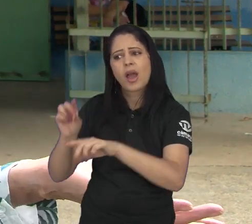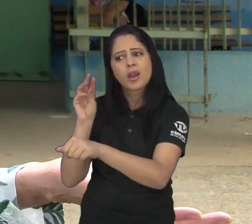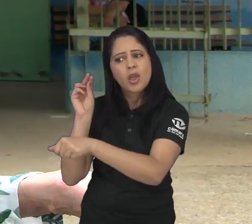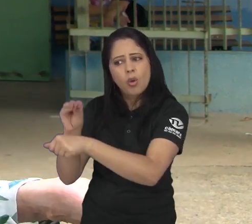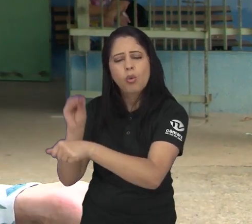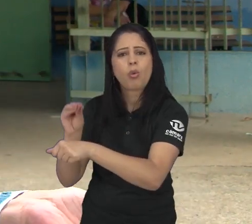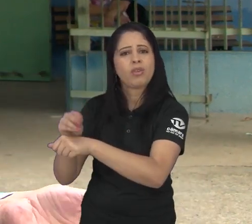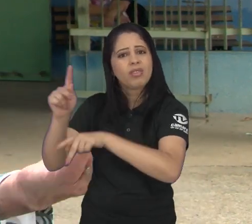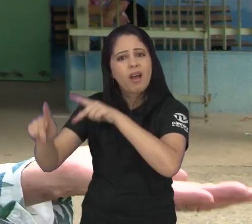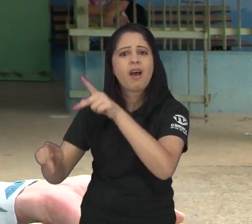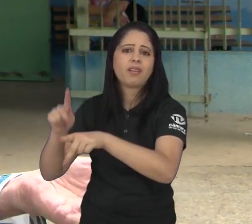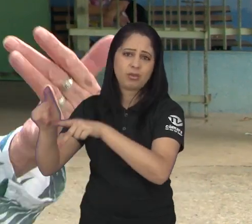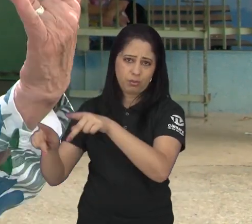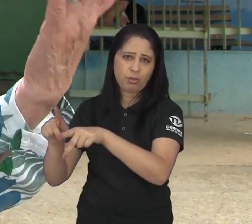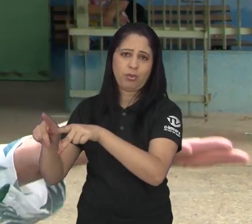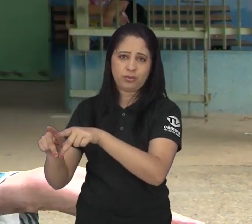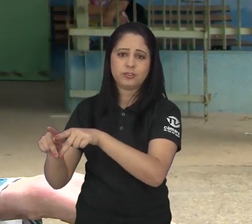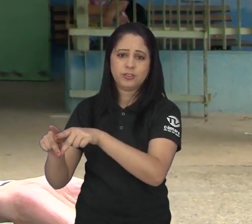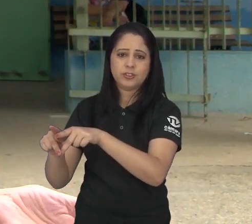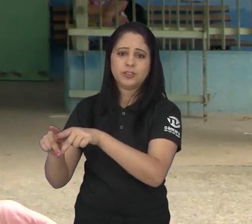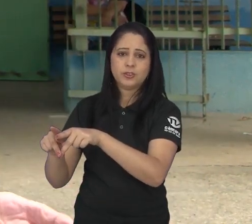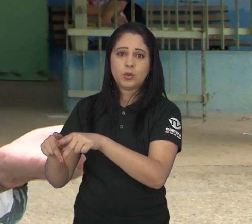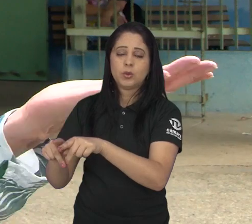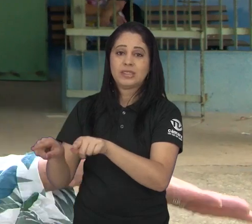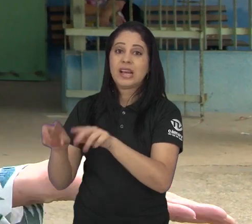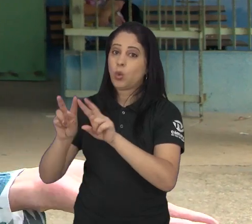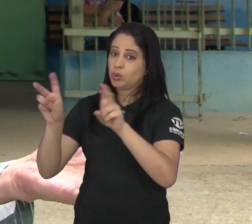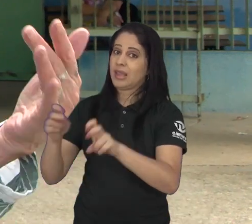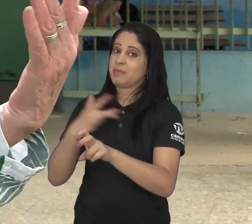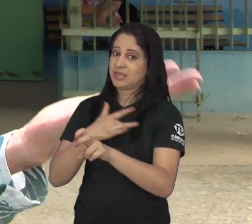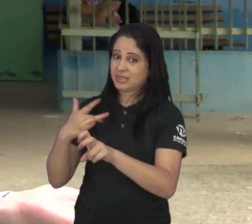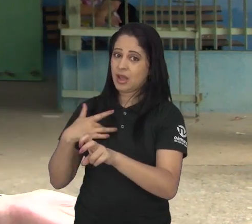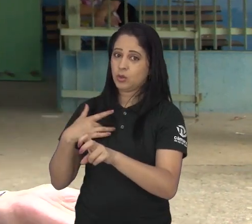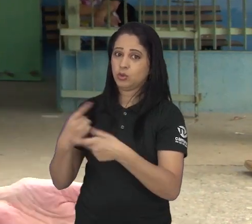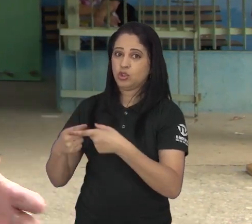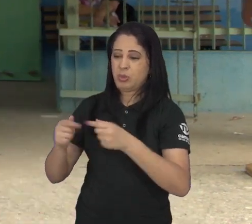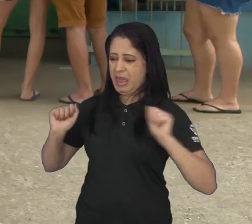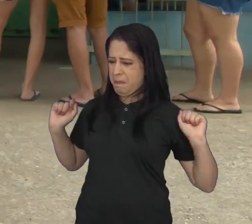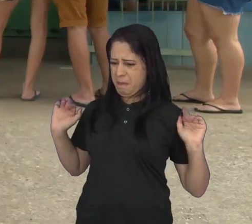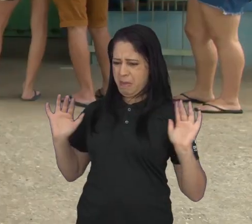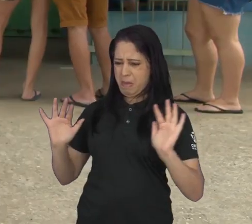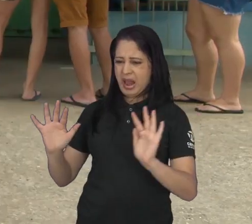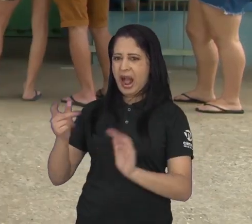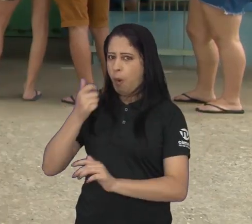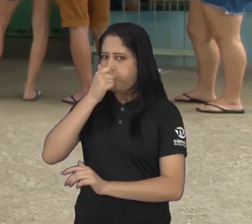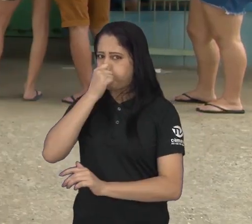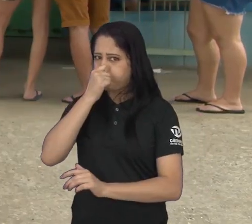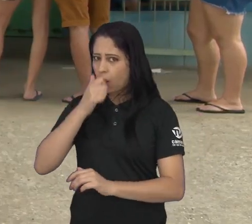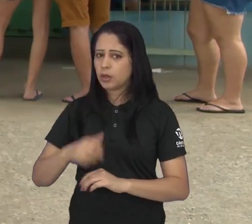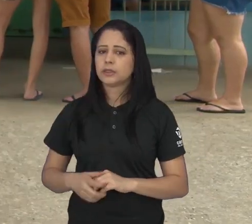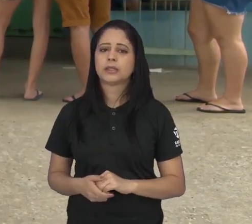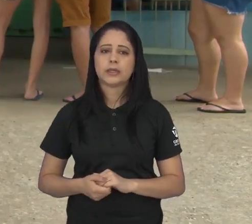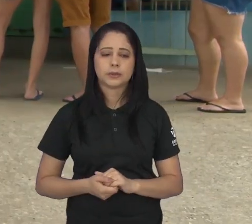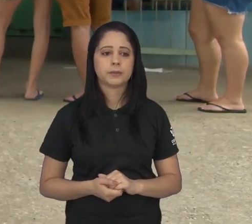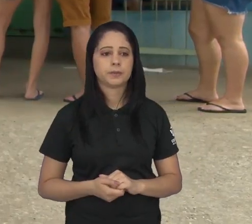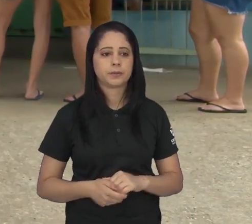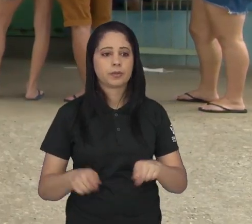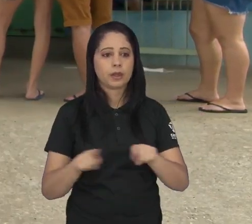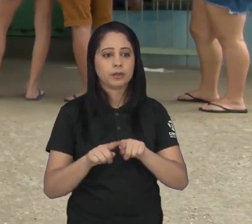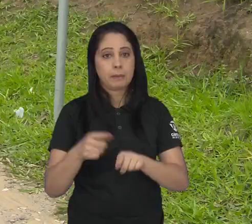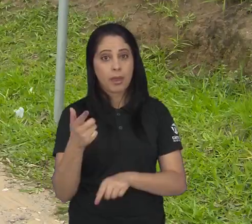só questão de conforto mas também questão de saúde que é muita gente juntas a necessidade que a vereadora